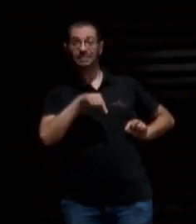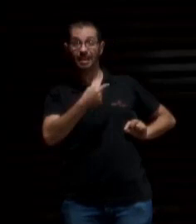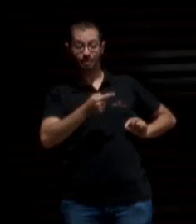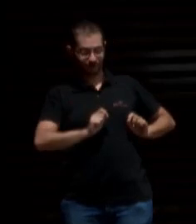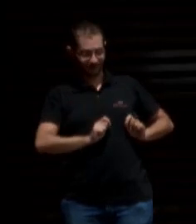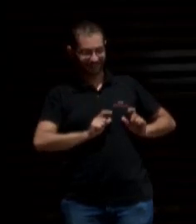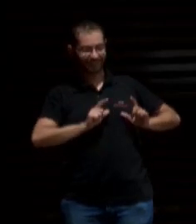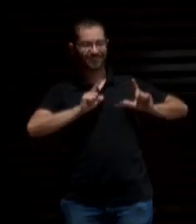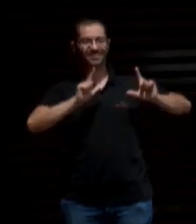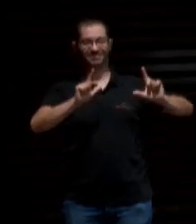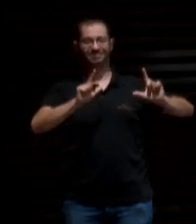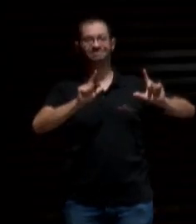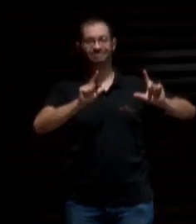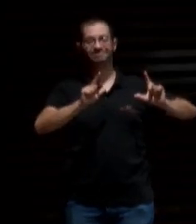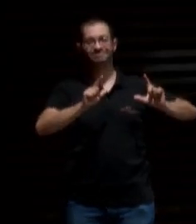vós,